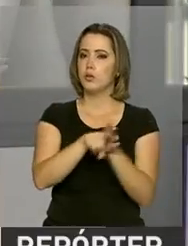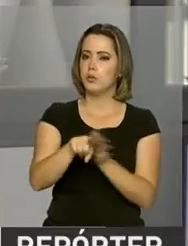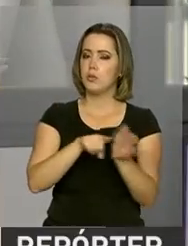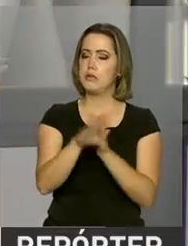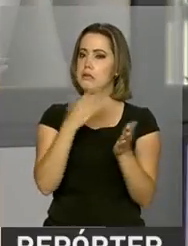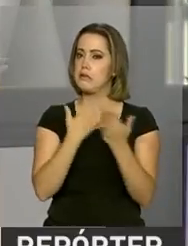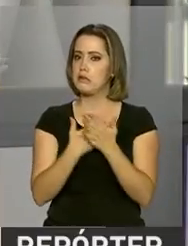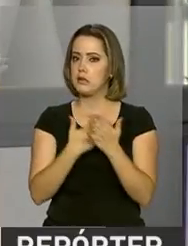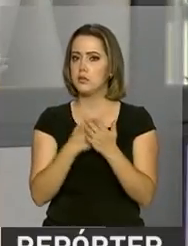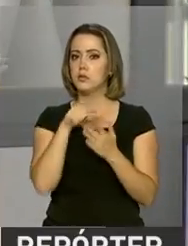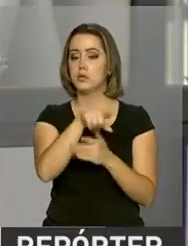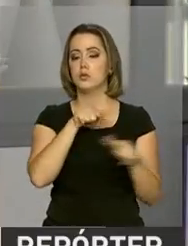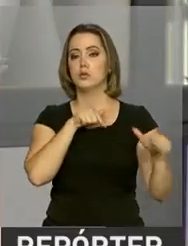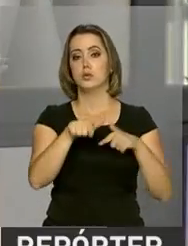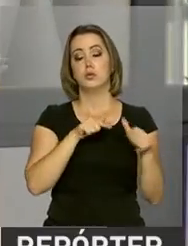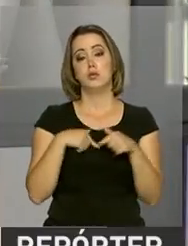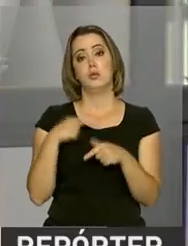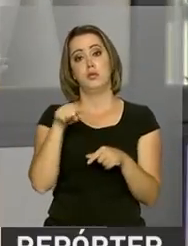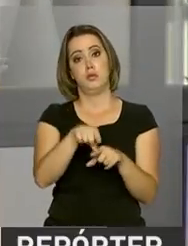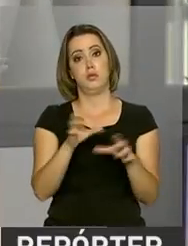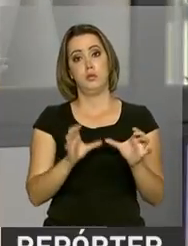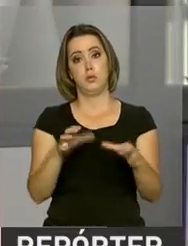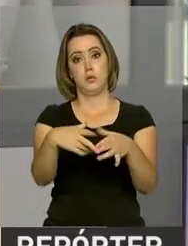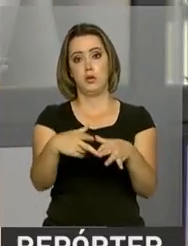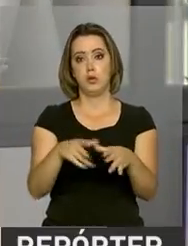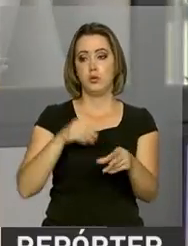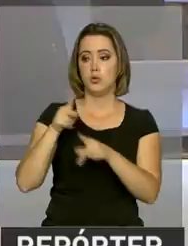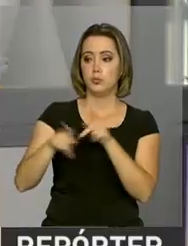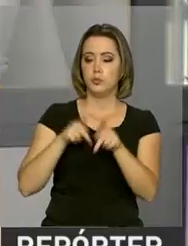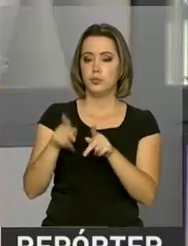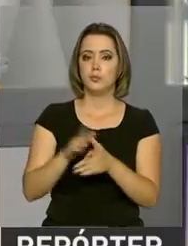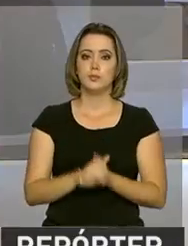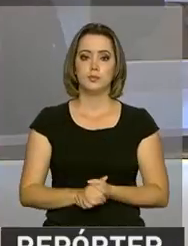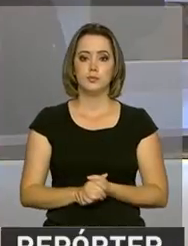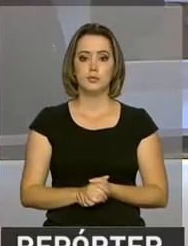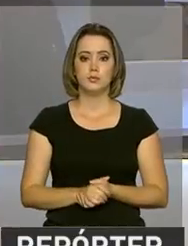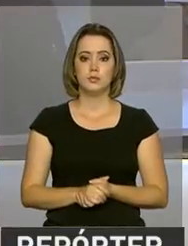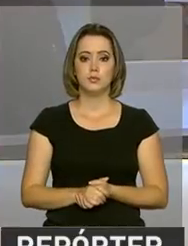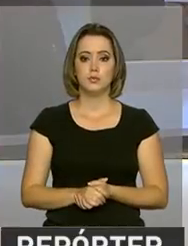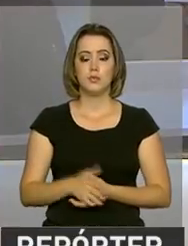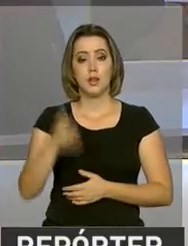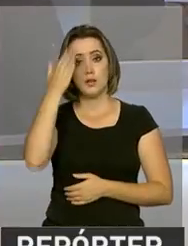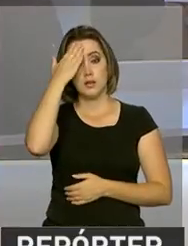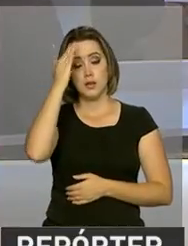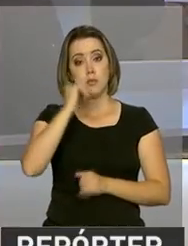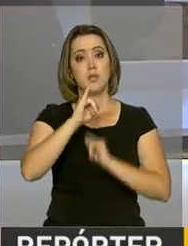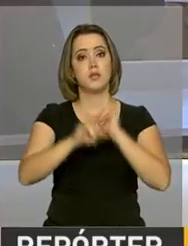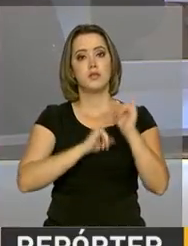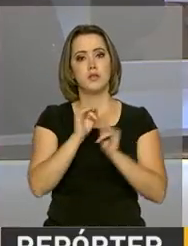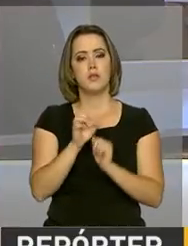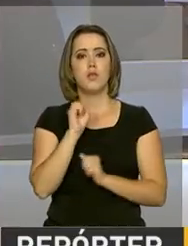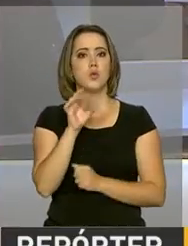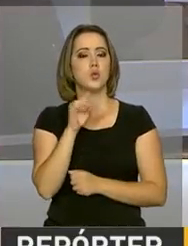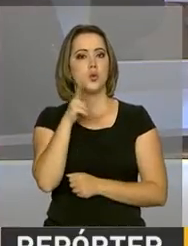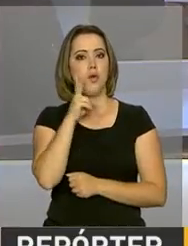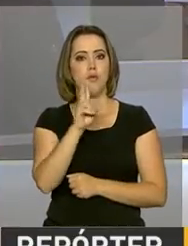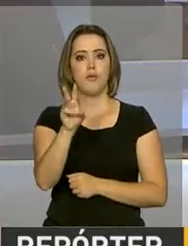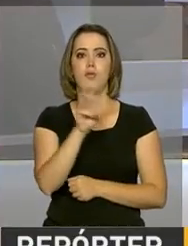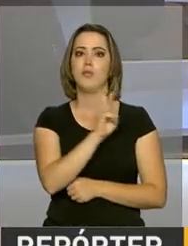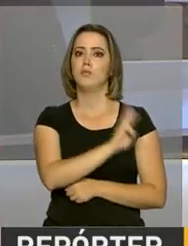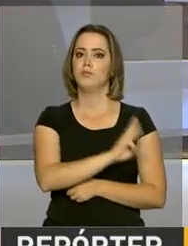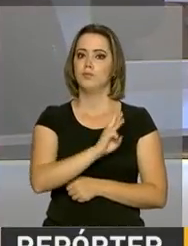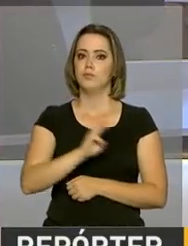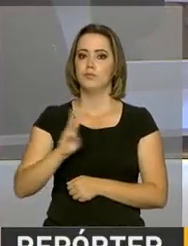e também um desses observatório com o seu público e para saber as informações basta acessar